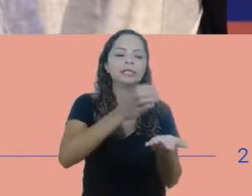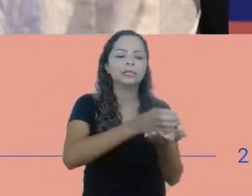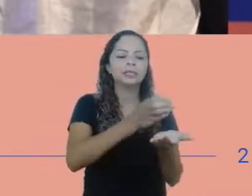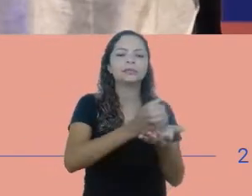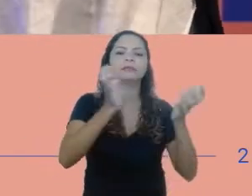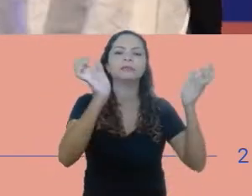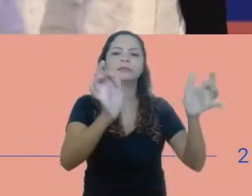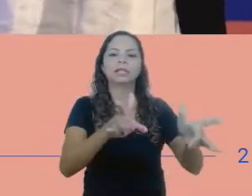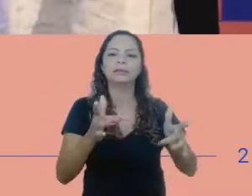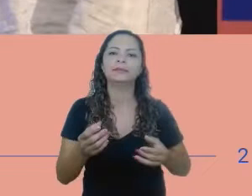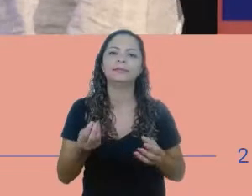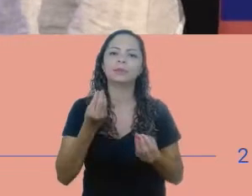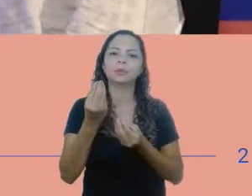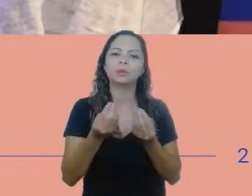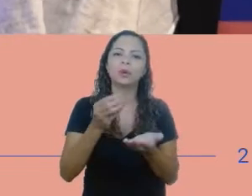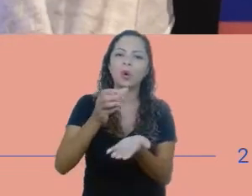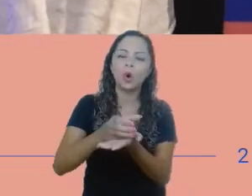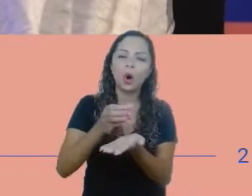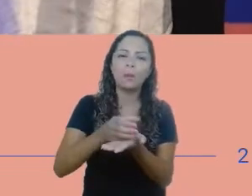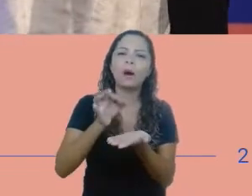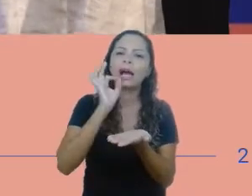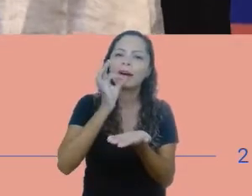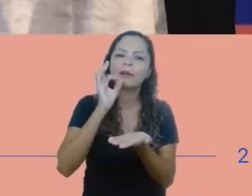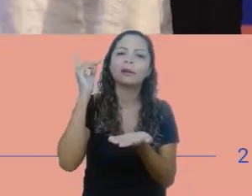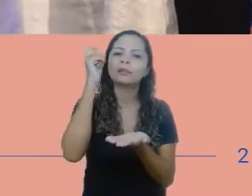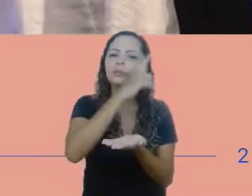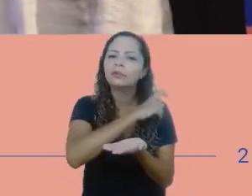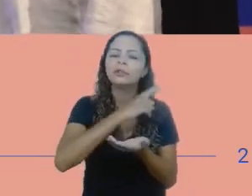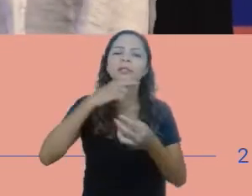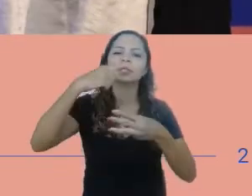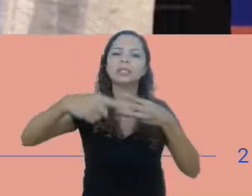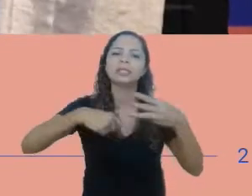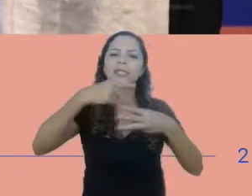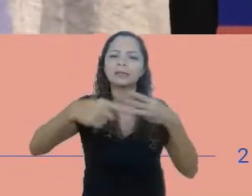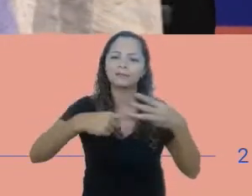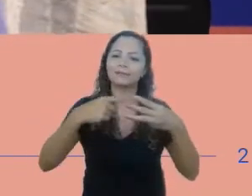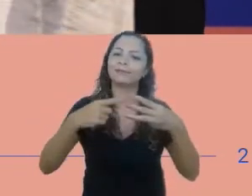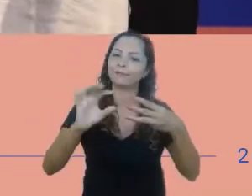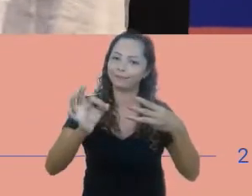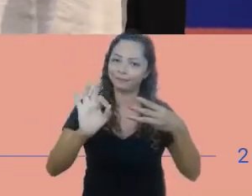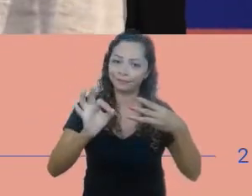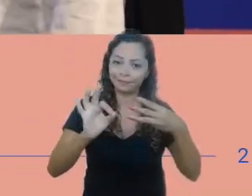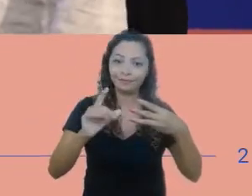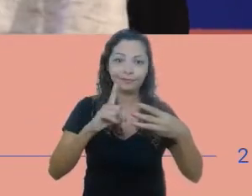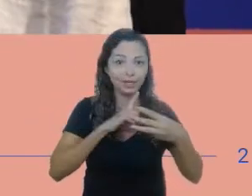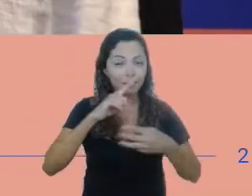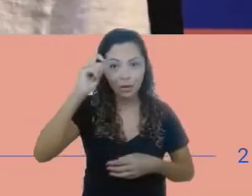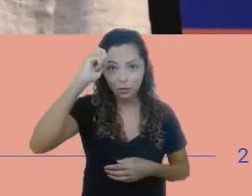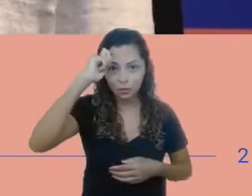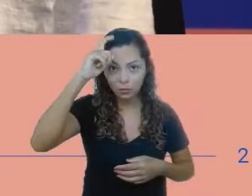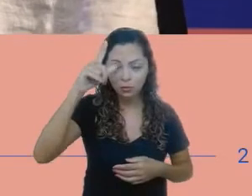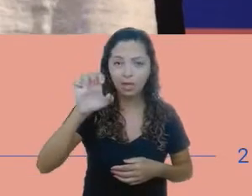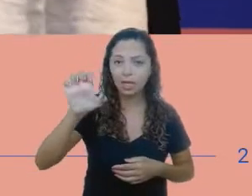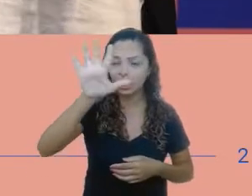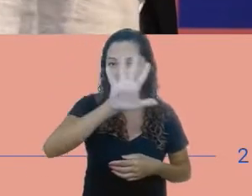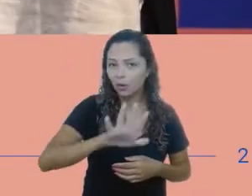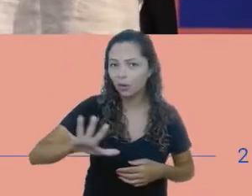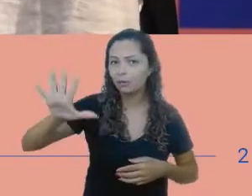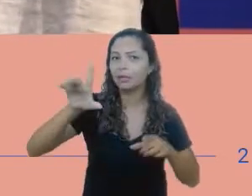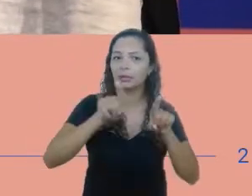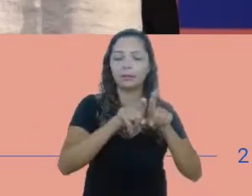difícil de ser reciclado e existe uma cultura tanto na Europa quanto nos Estados Unidos de você entrar na cafeteria